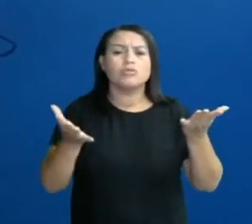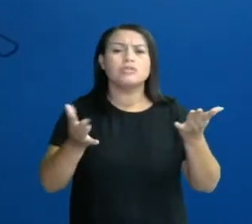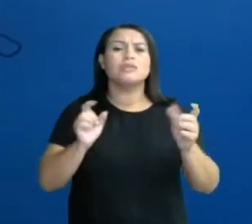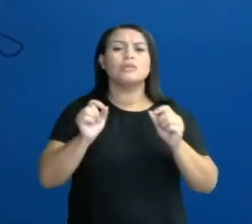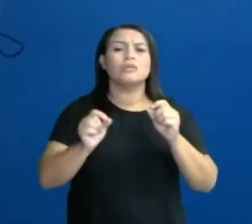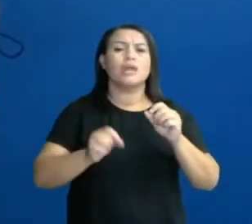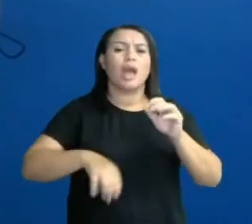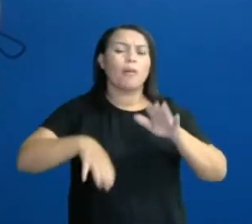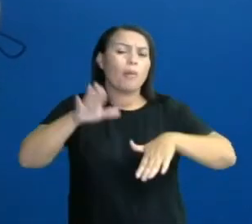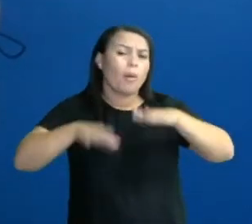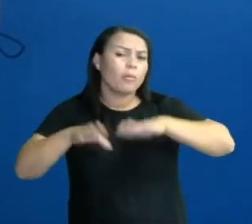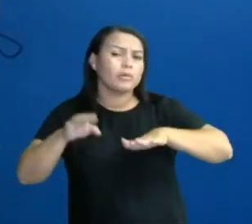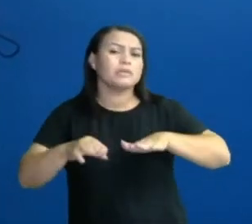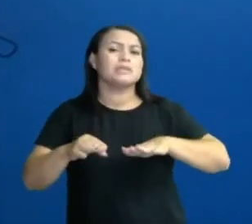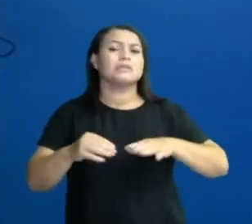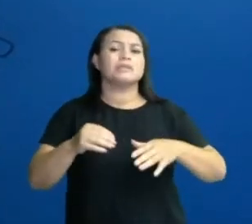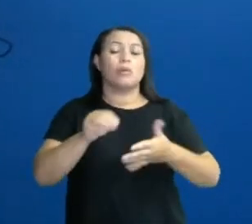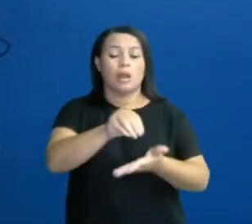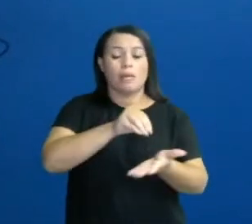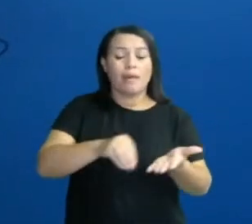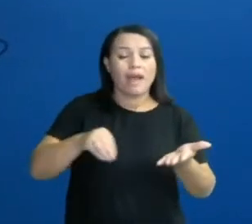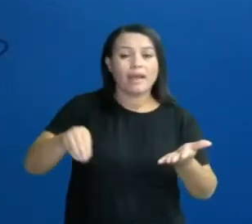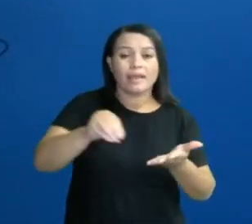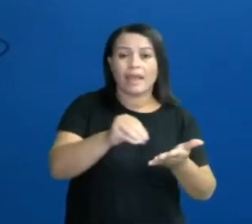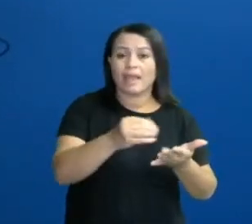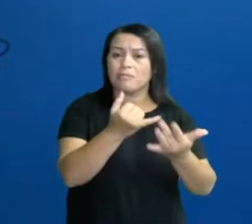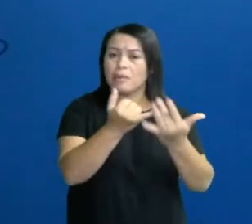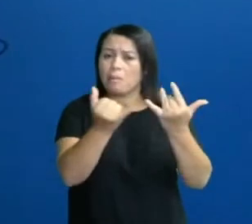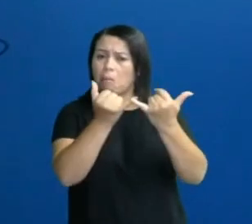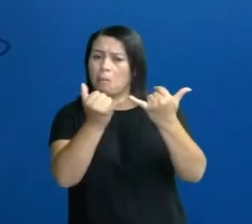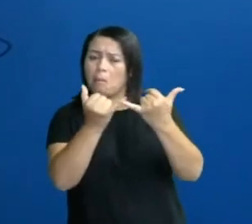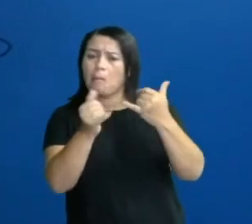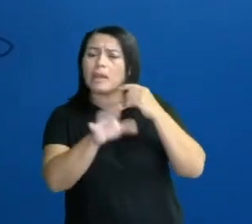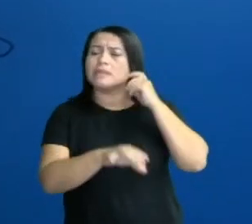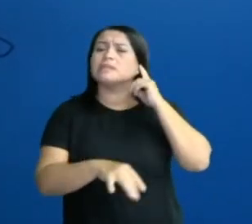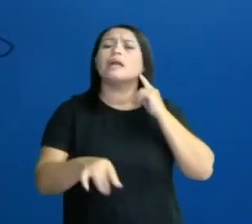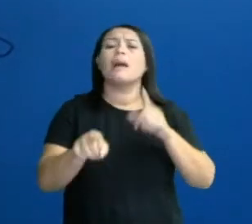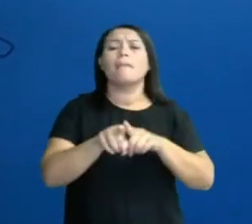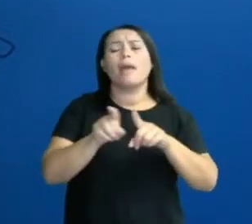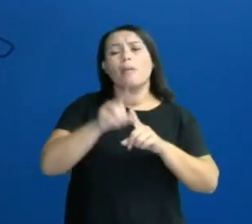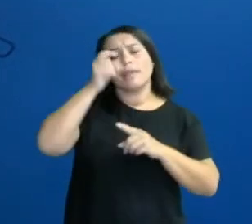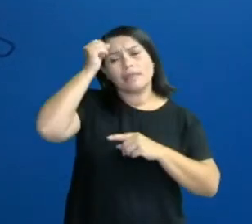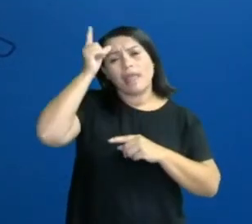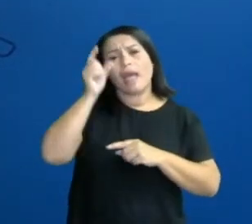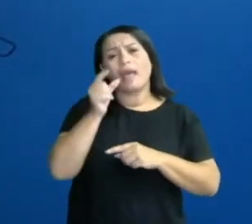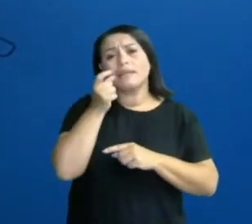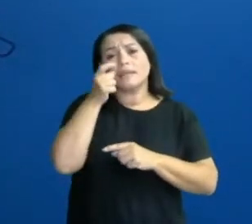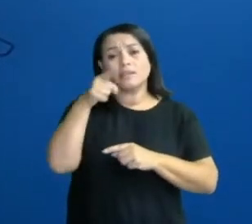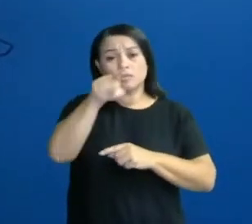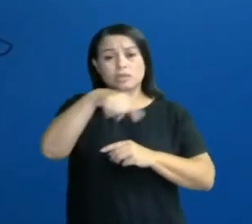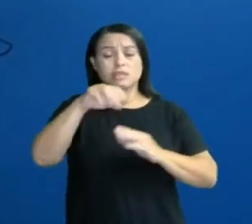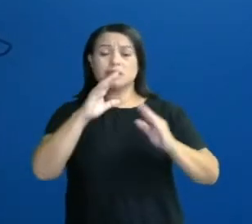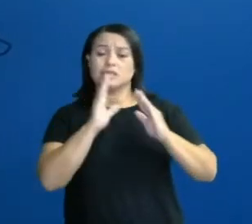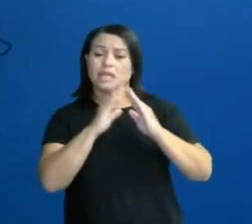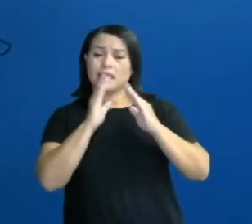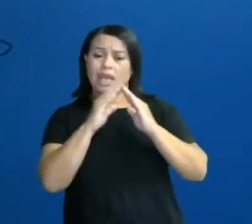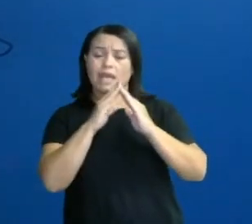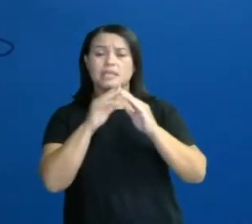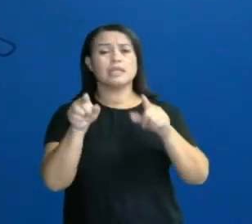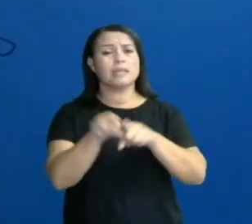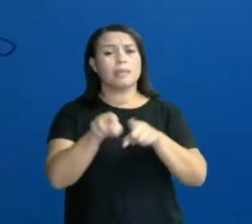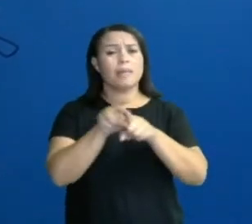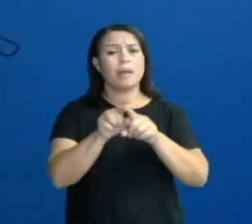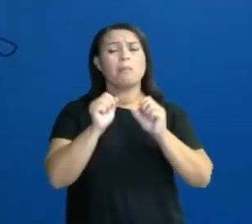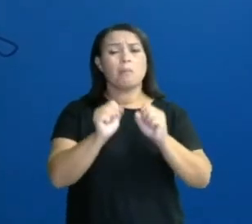ser representados na sua maquete, tá bom? Inclusive, seria até uma ideia interessante você poder, em sua casa,